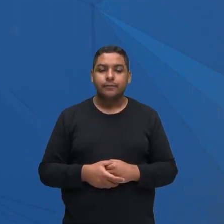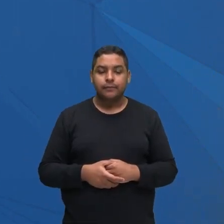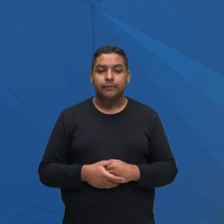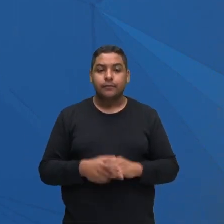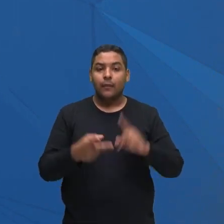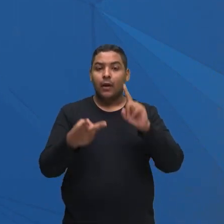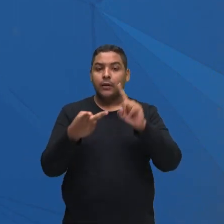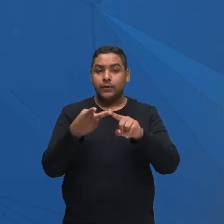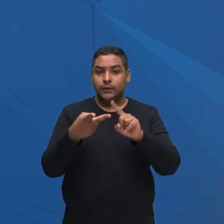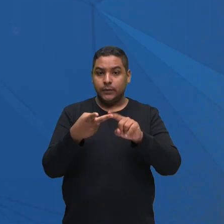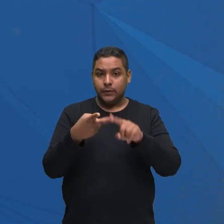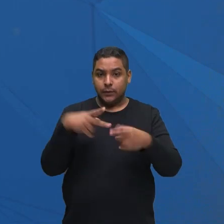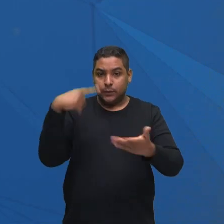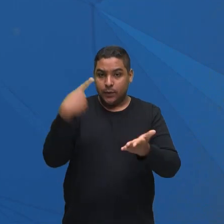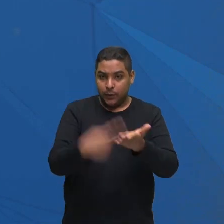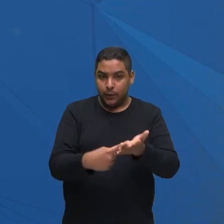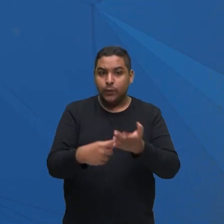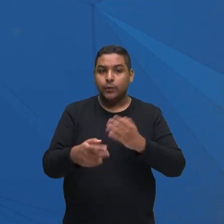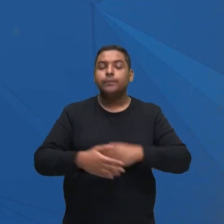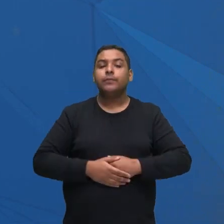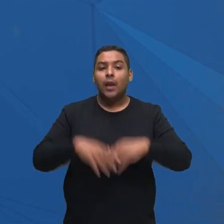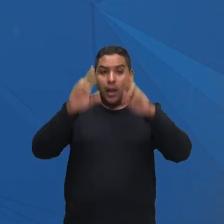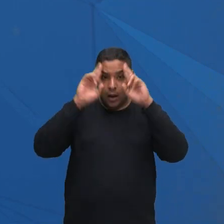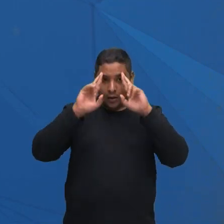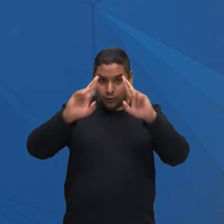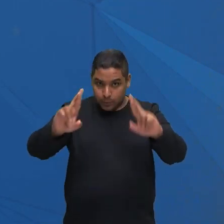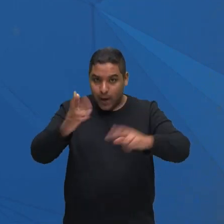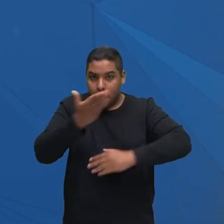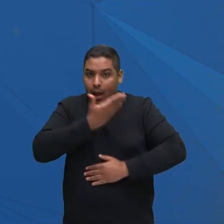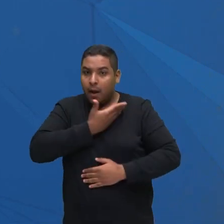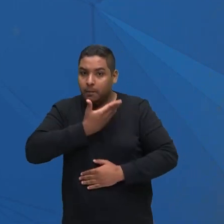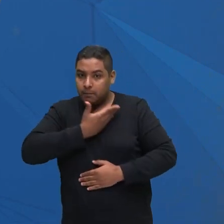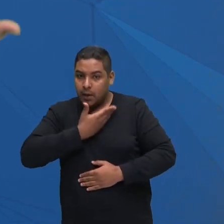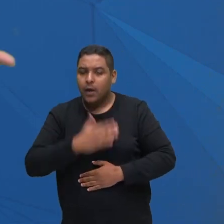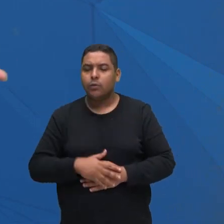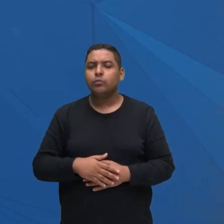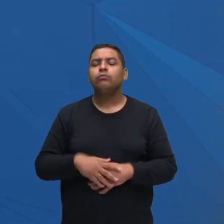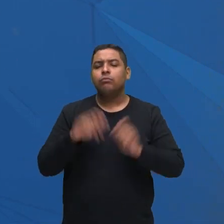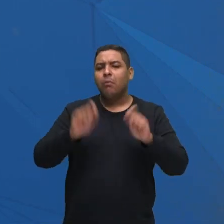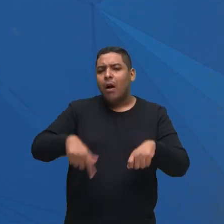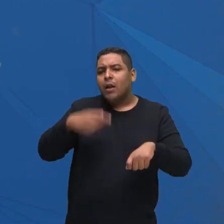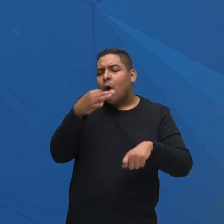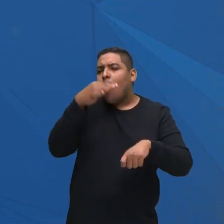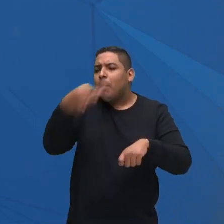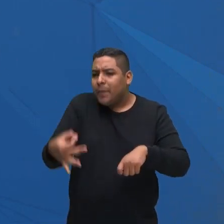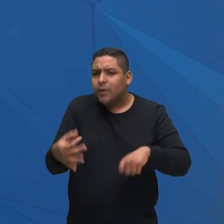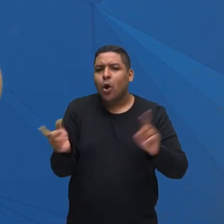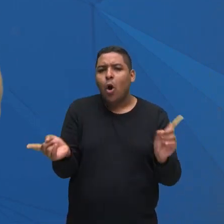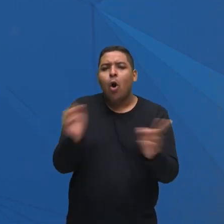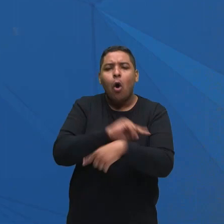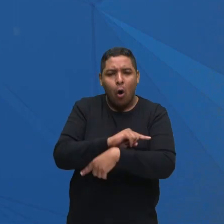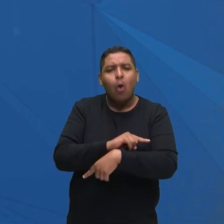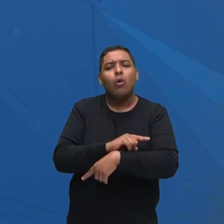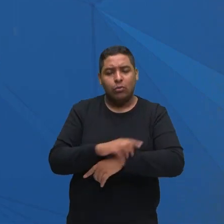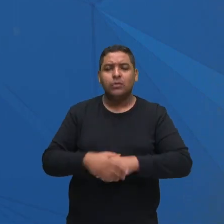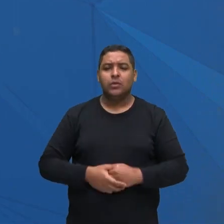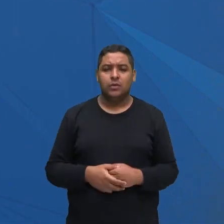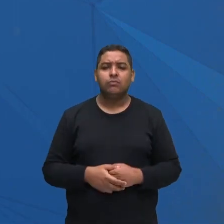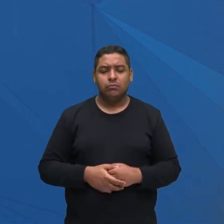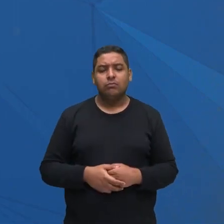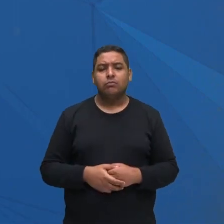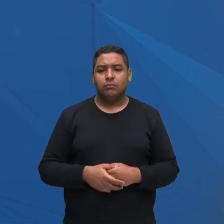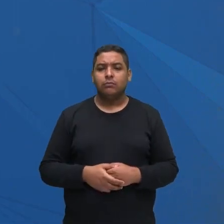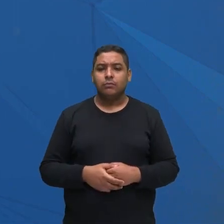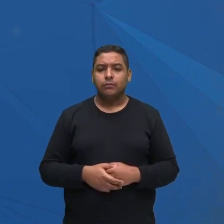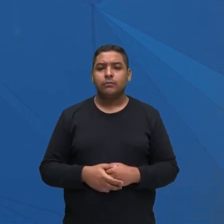fazer o nosso acordo, respeitar os colegas. A gente pode ter aqui opiniões contrárias, né, pessoas que respondem no nosso chat,